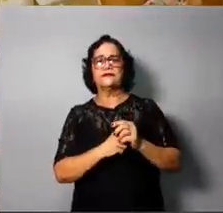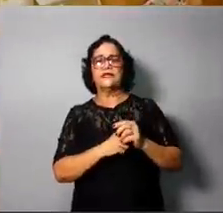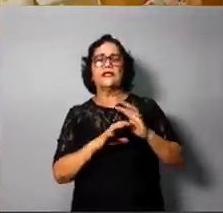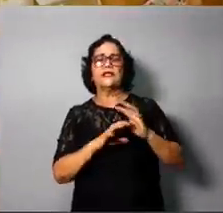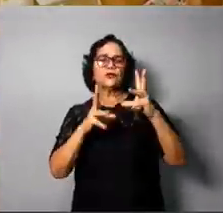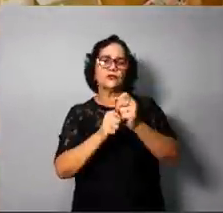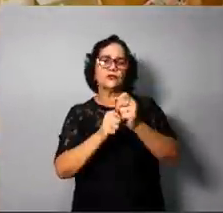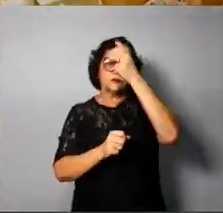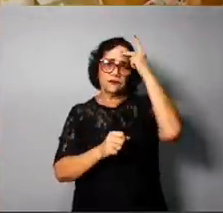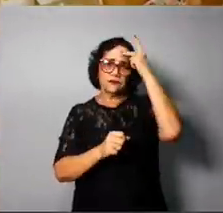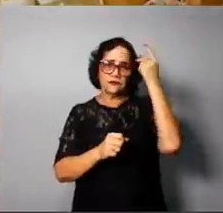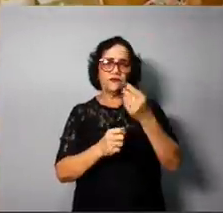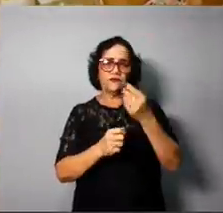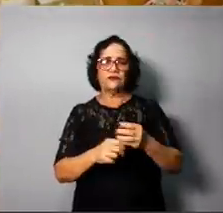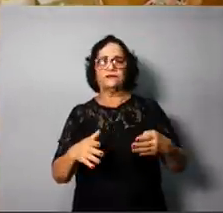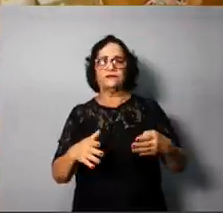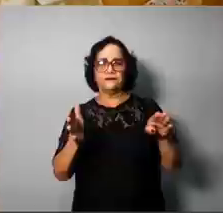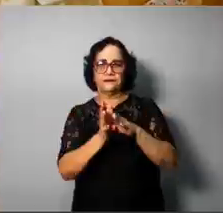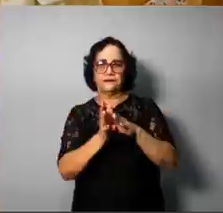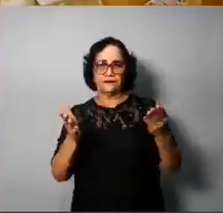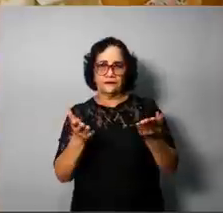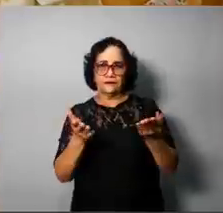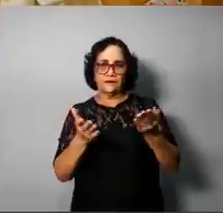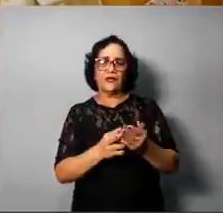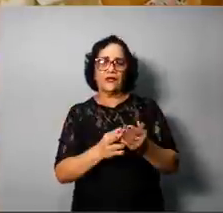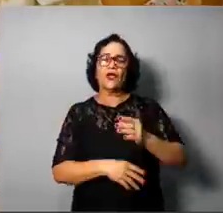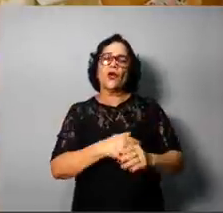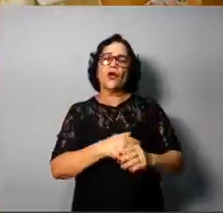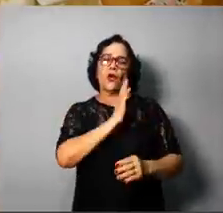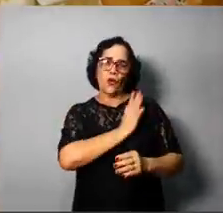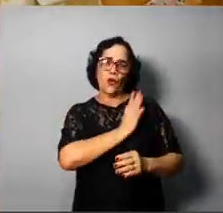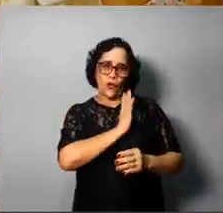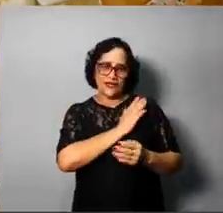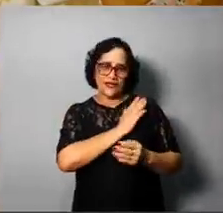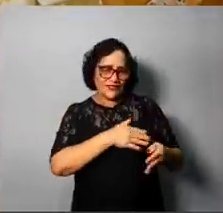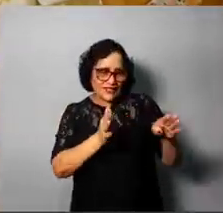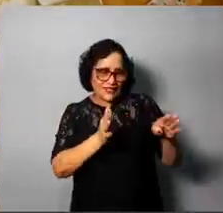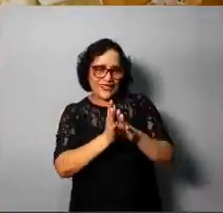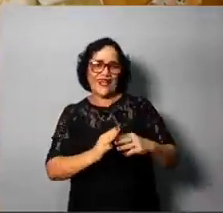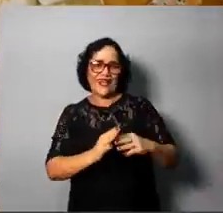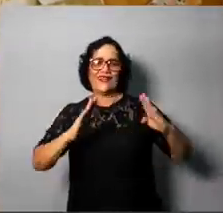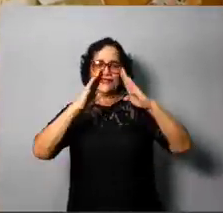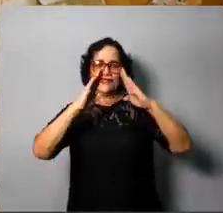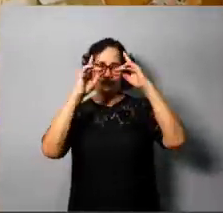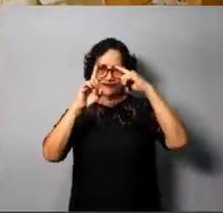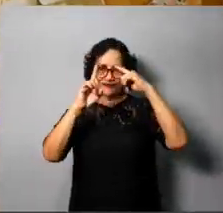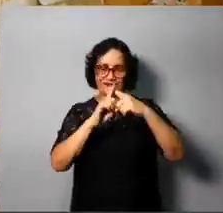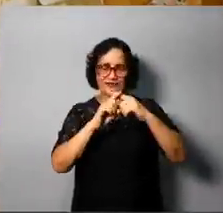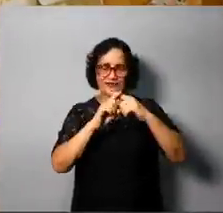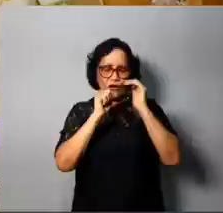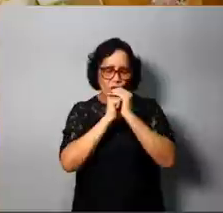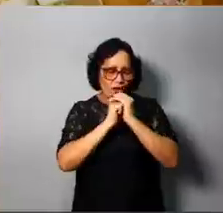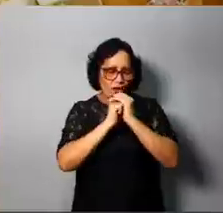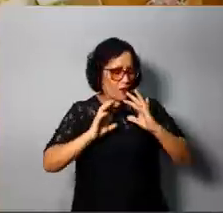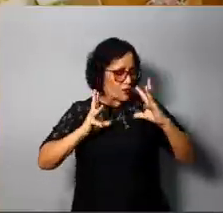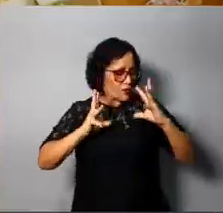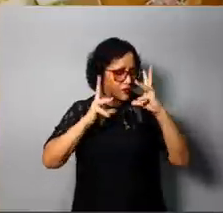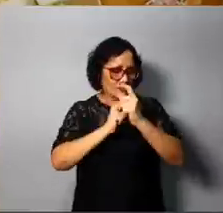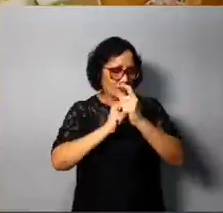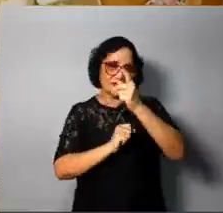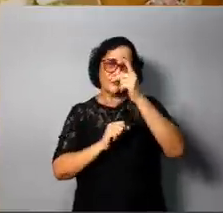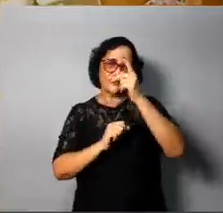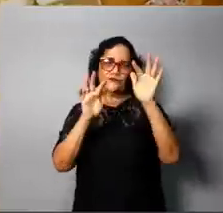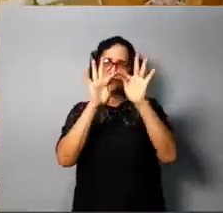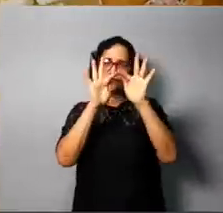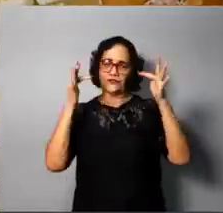que caminharam só com o coração até a Basílica. Rezar por todas as famílias, especialmente as